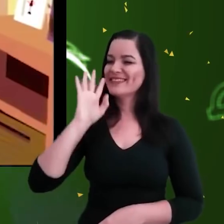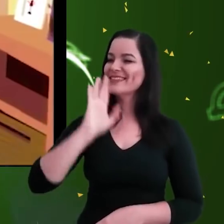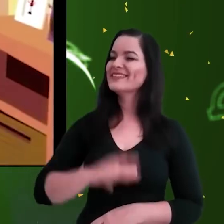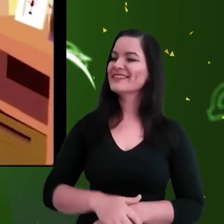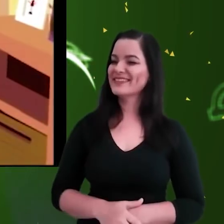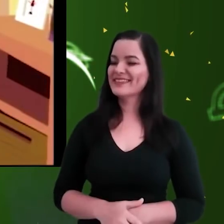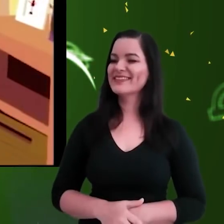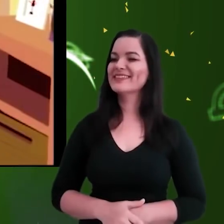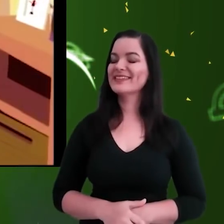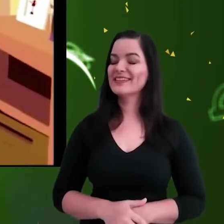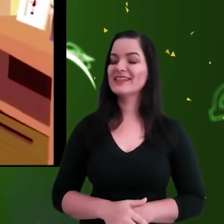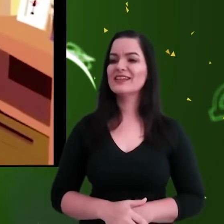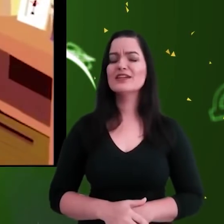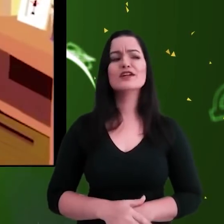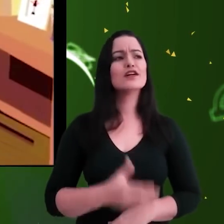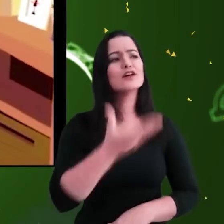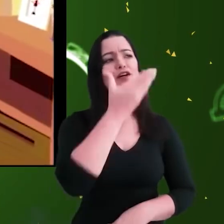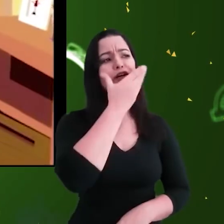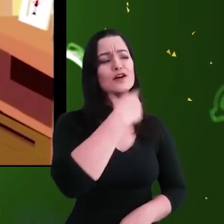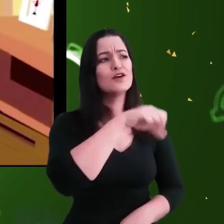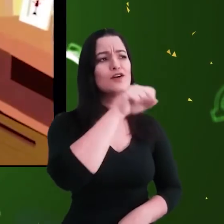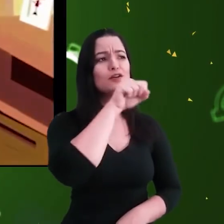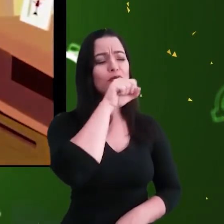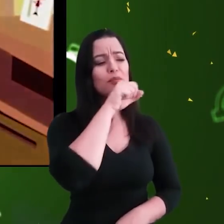coisa. Minha orelha é suja.